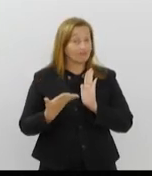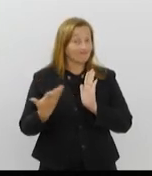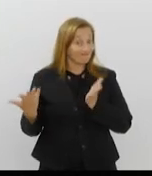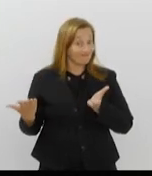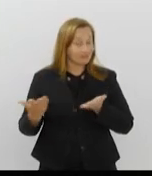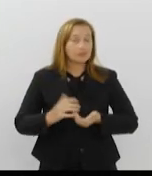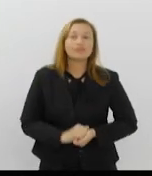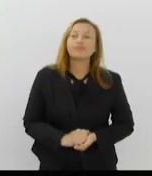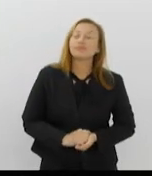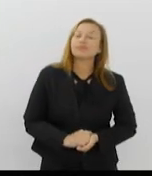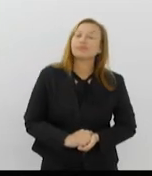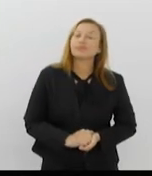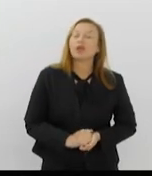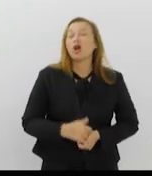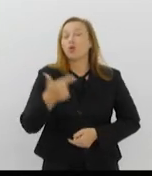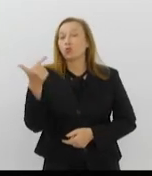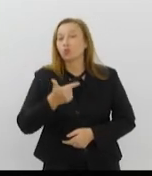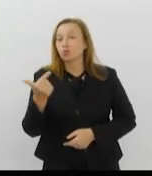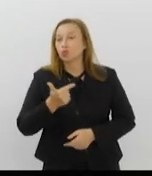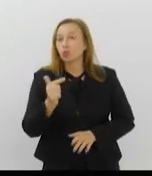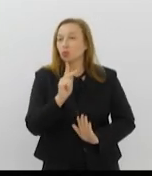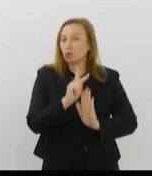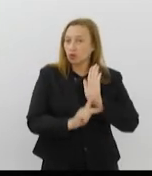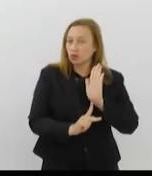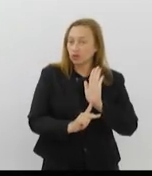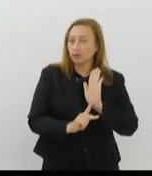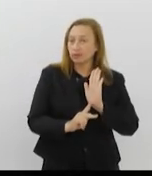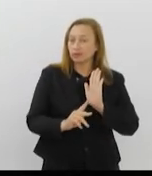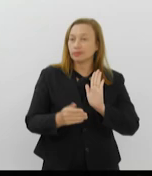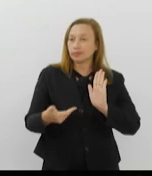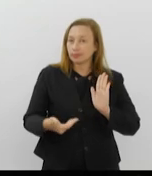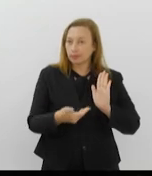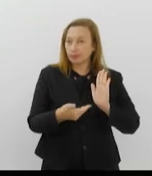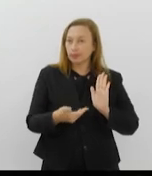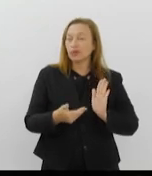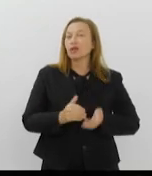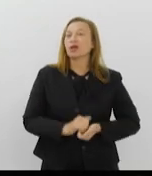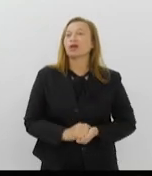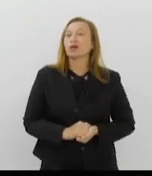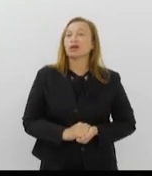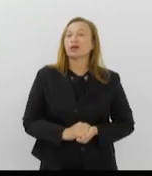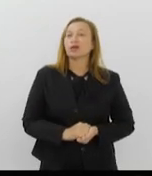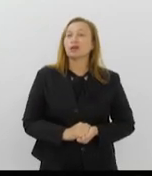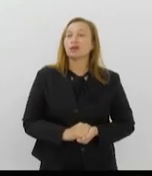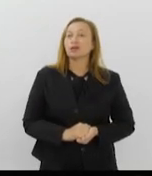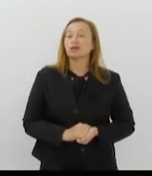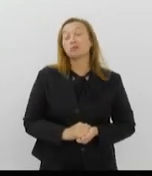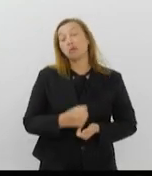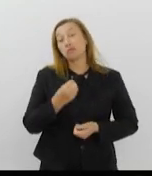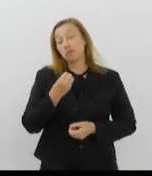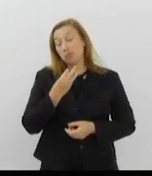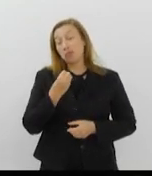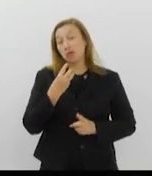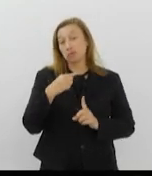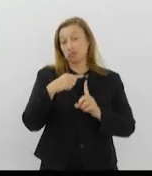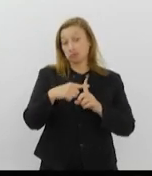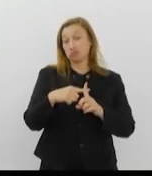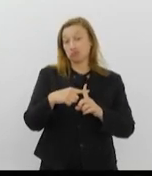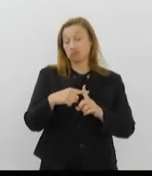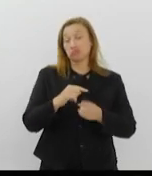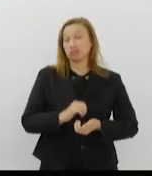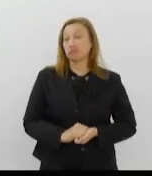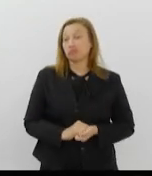polêmico o segundo projeto tem um grau de positividade que